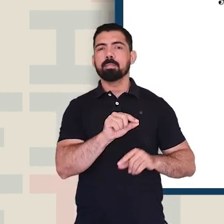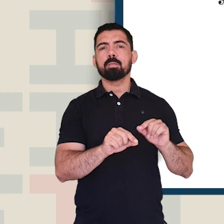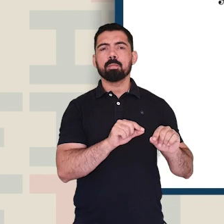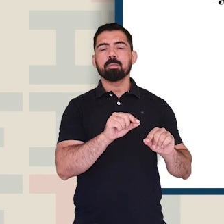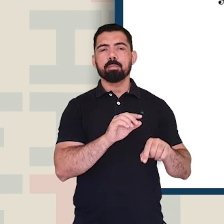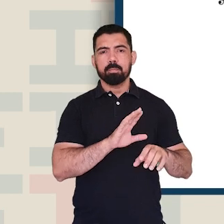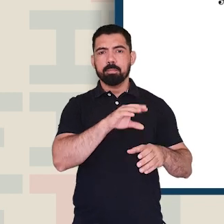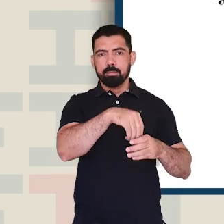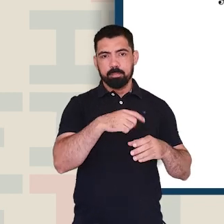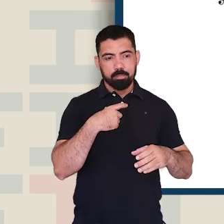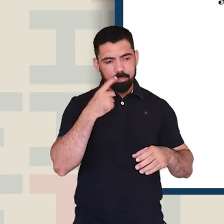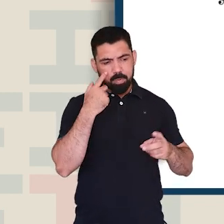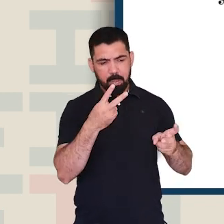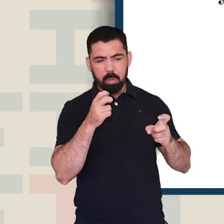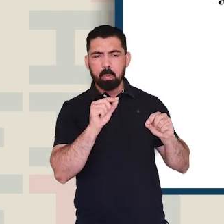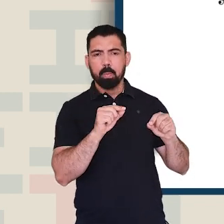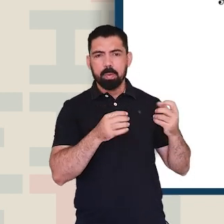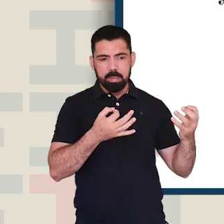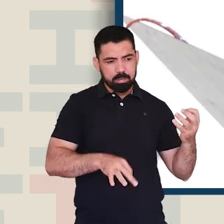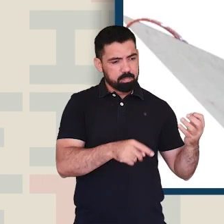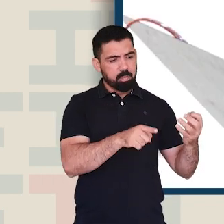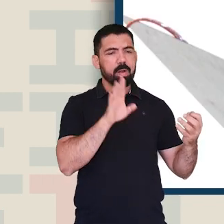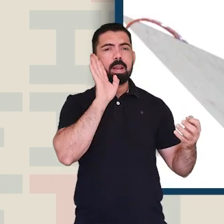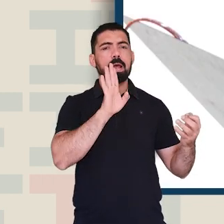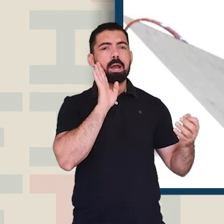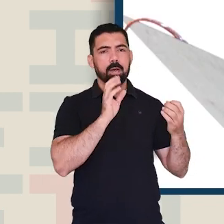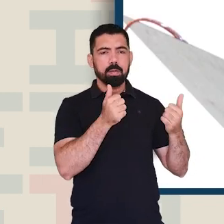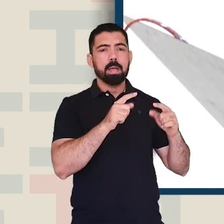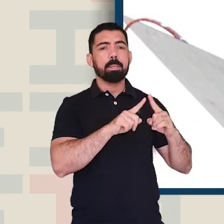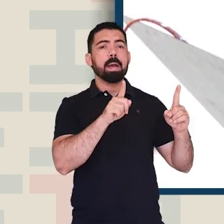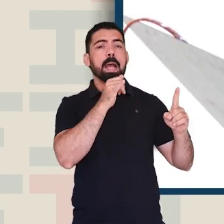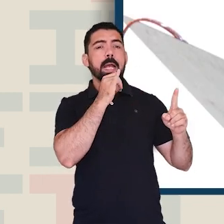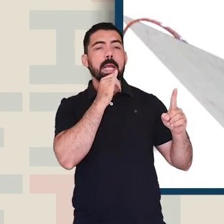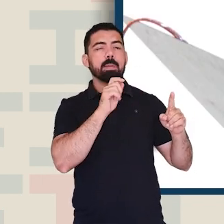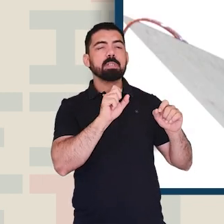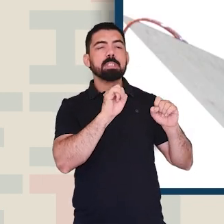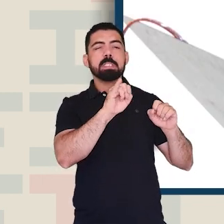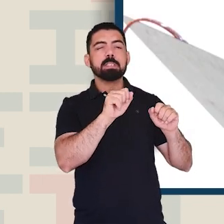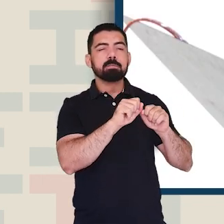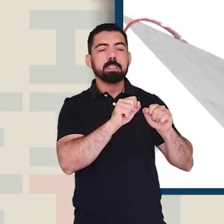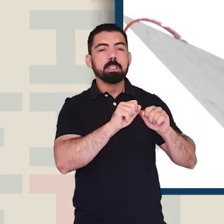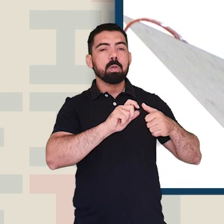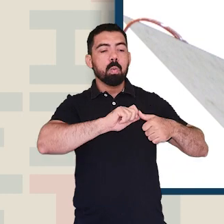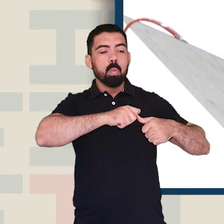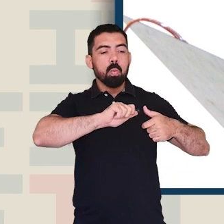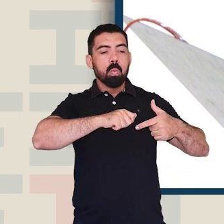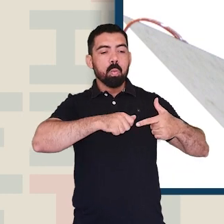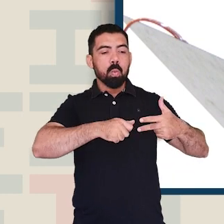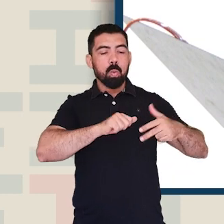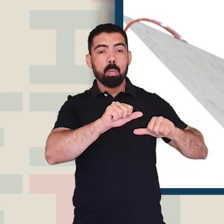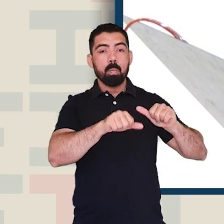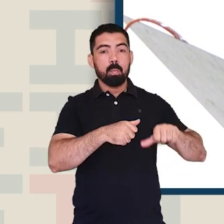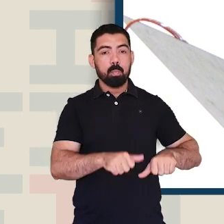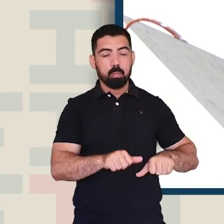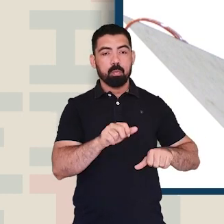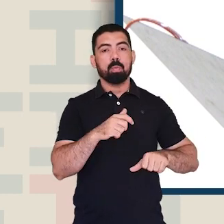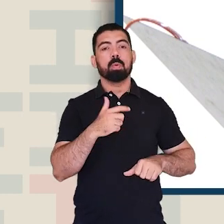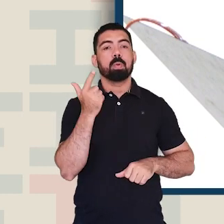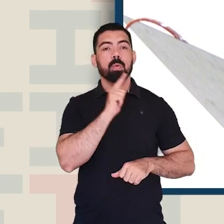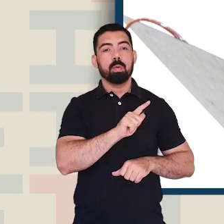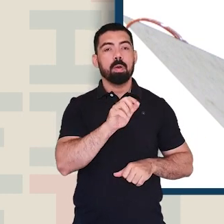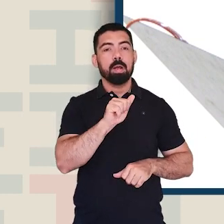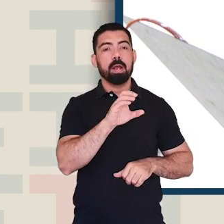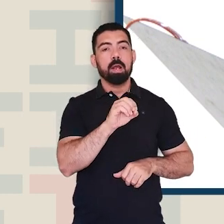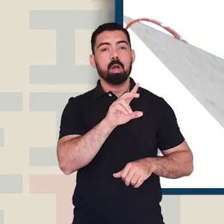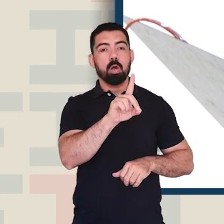Esse era o tema A. Então depois eu vi que, pô, que legal. Mas se eu colocasse uma afinação diferente para segurar esses acordes, essa